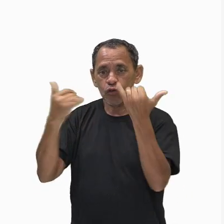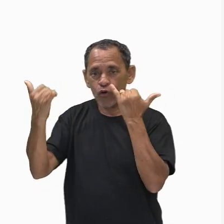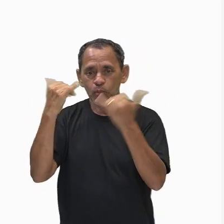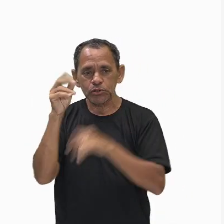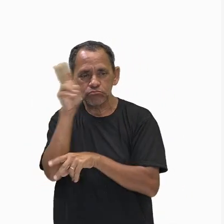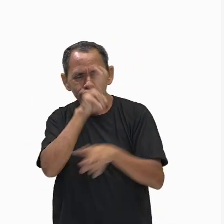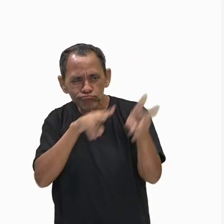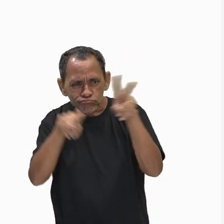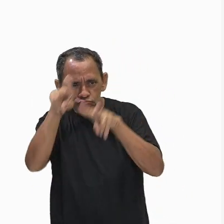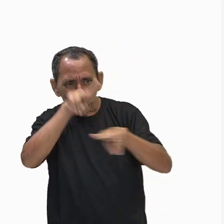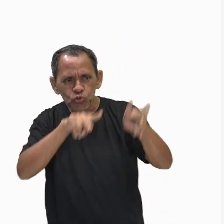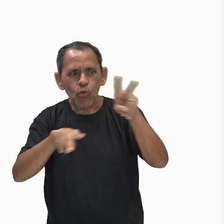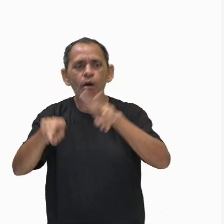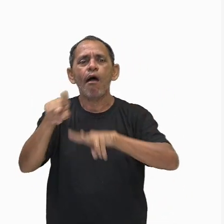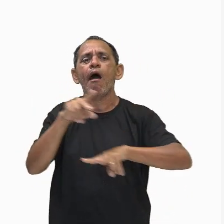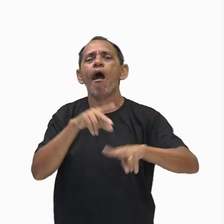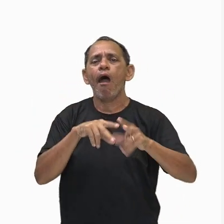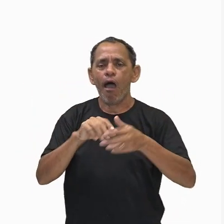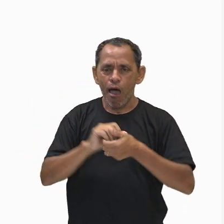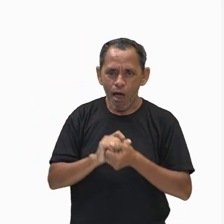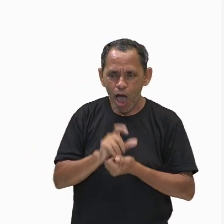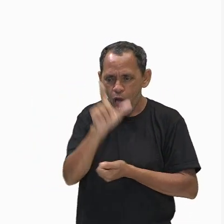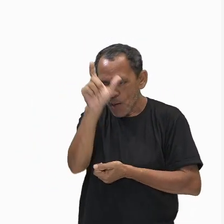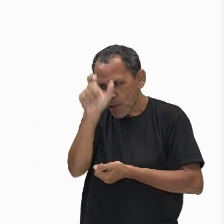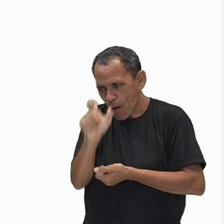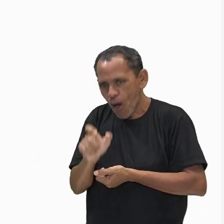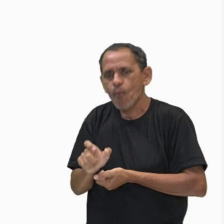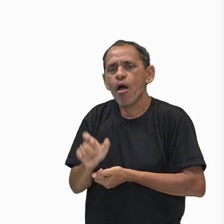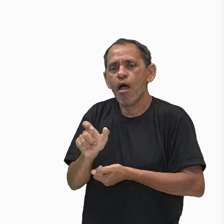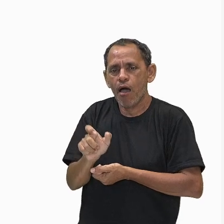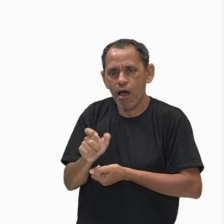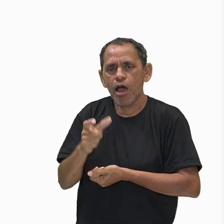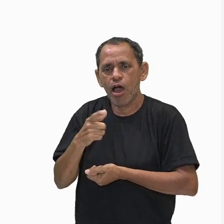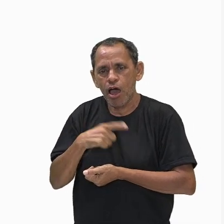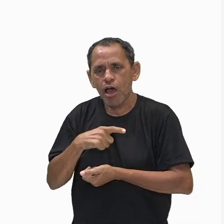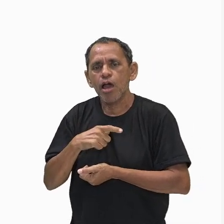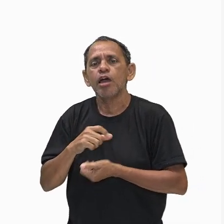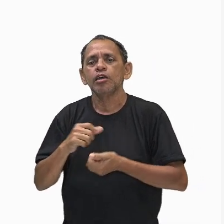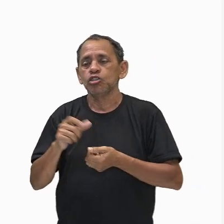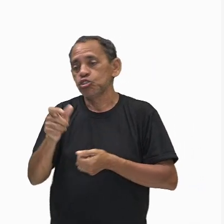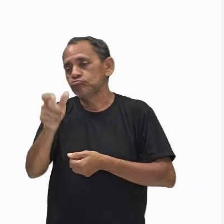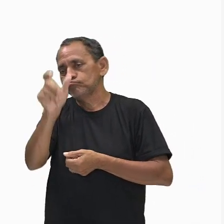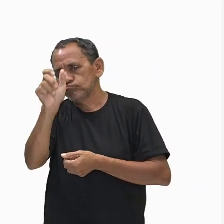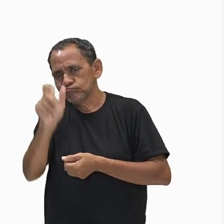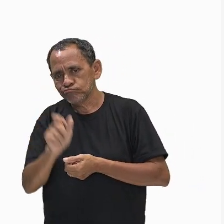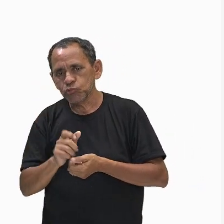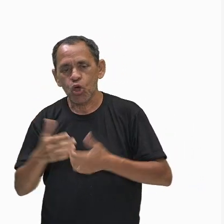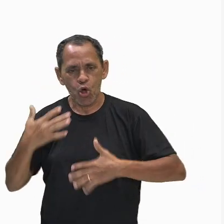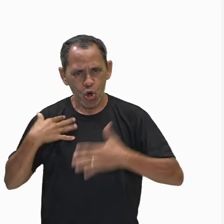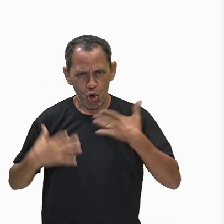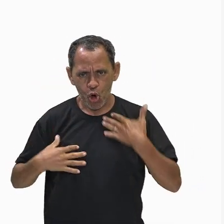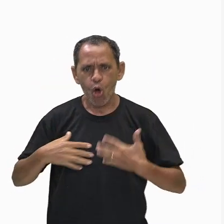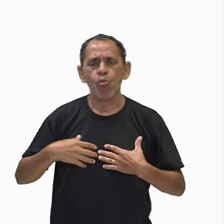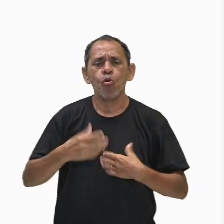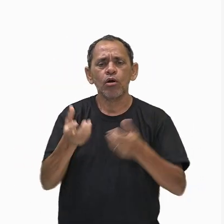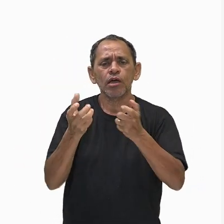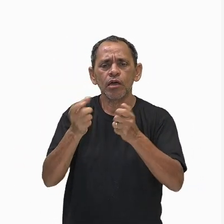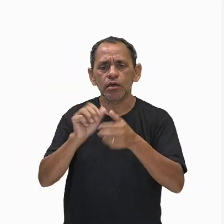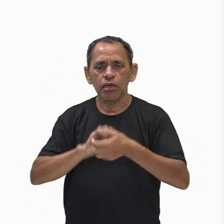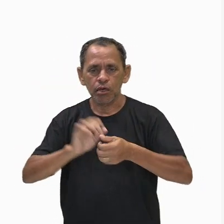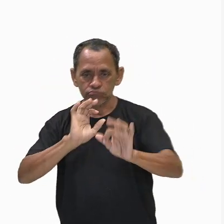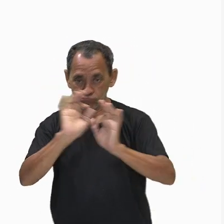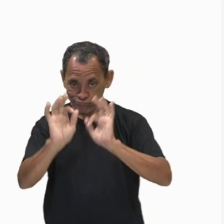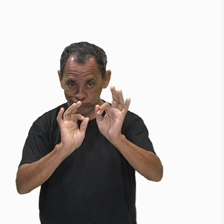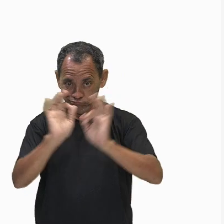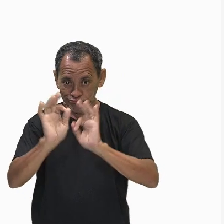visuais nos vertebrados e movimentos do corpo, que requerem coordenação de grande número